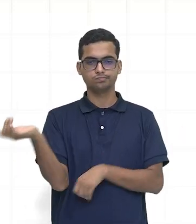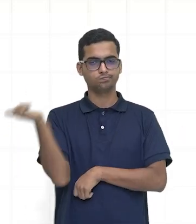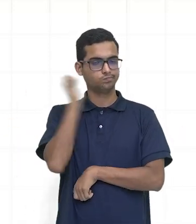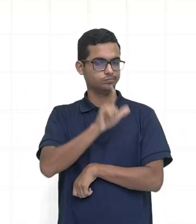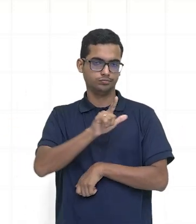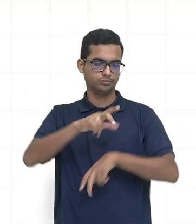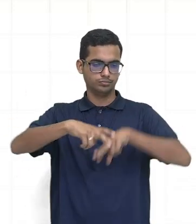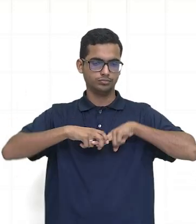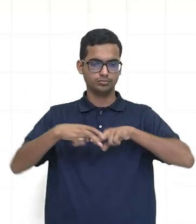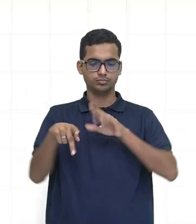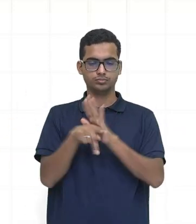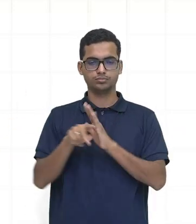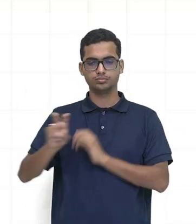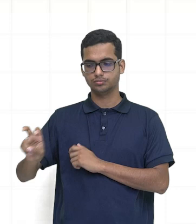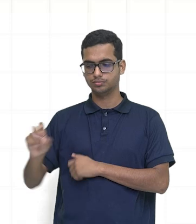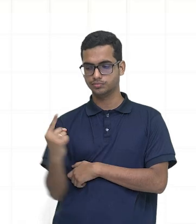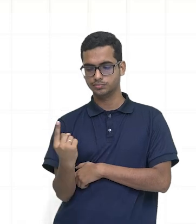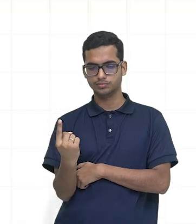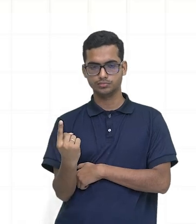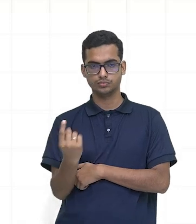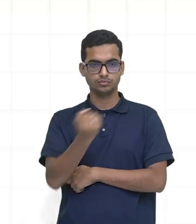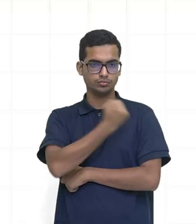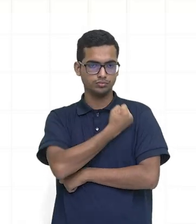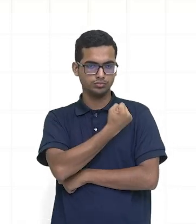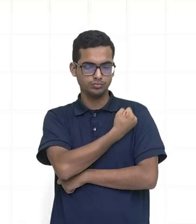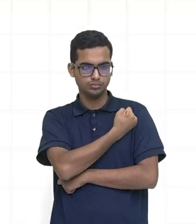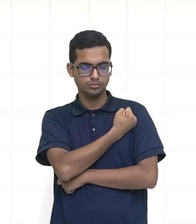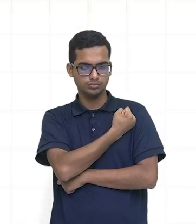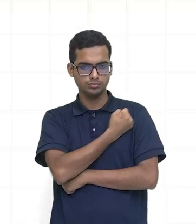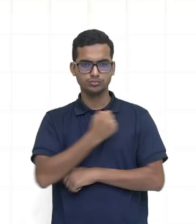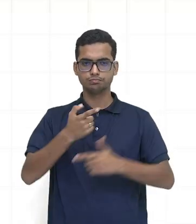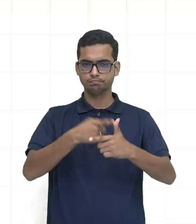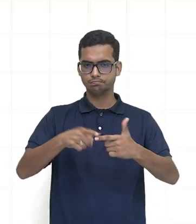funcionar, porque o 51 não é um número primo.